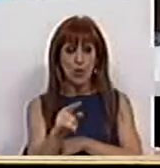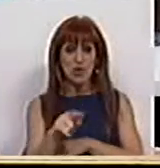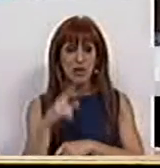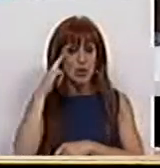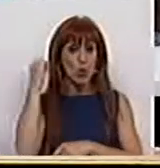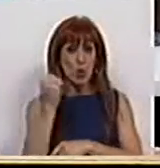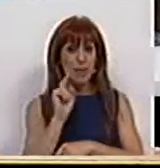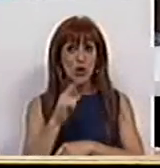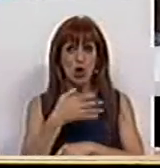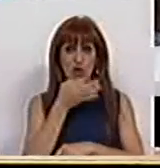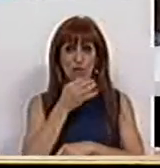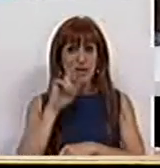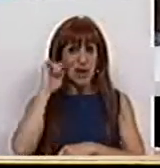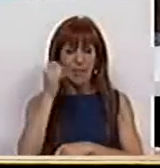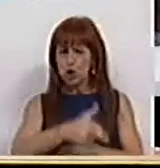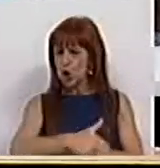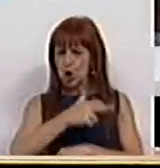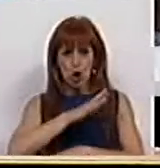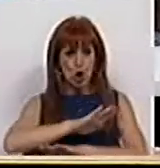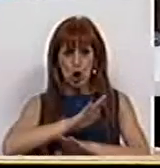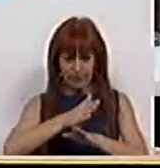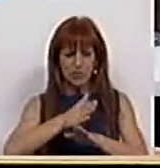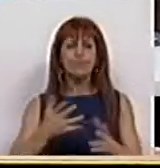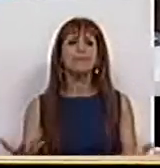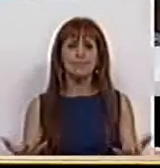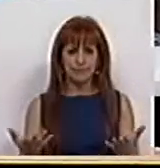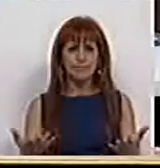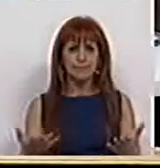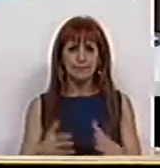os crimes dos quais falamos, são crimes hediondos.